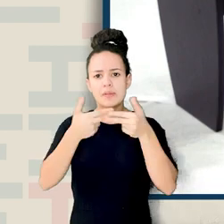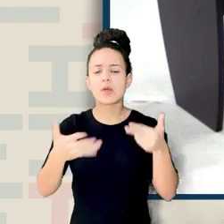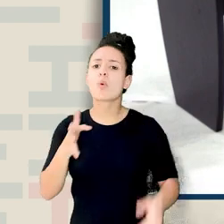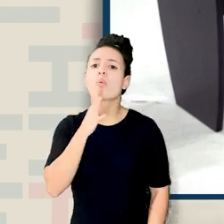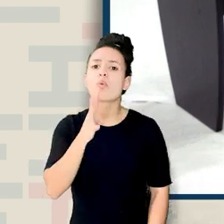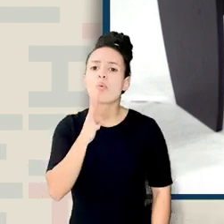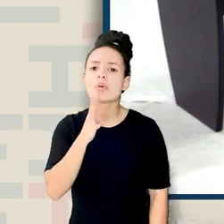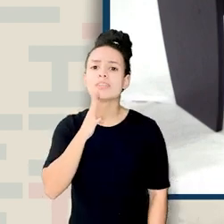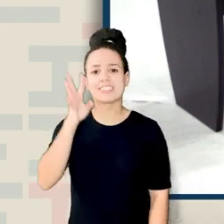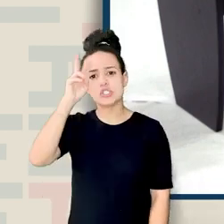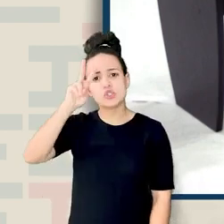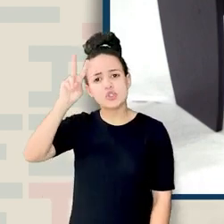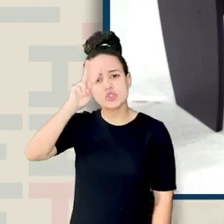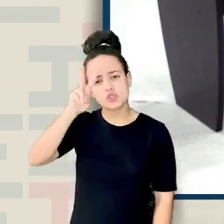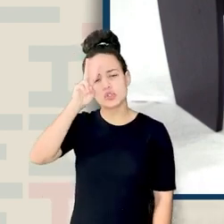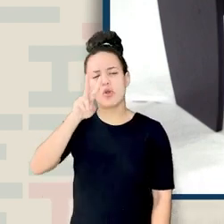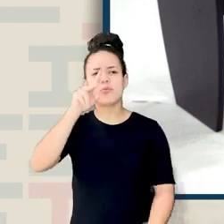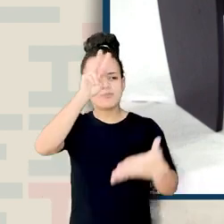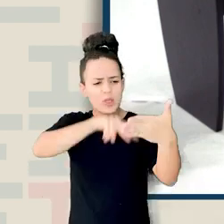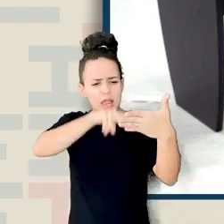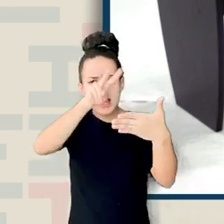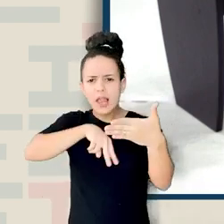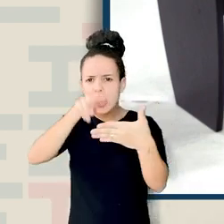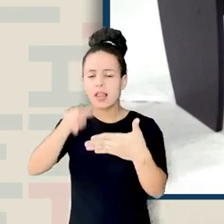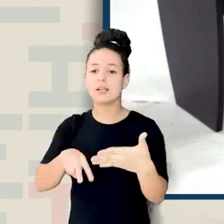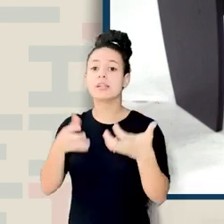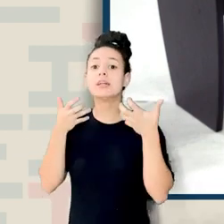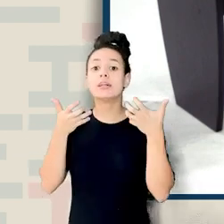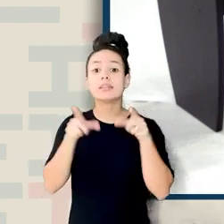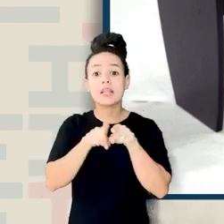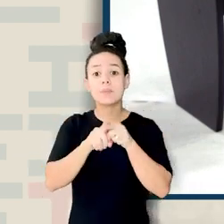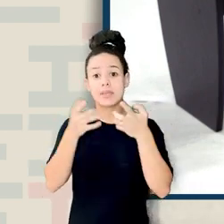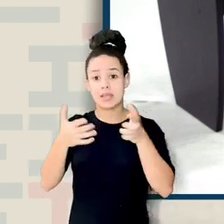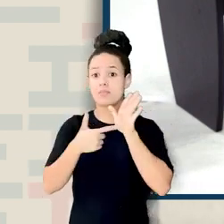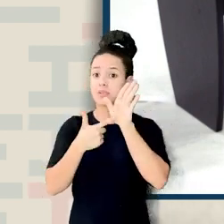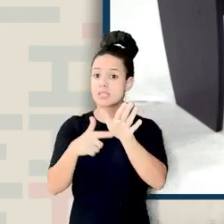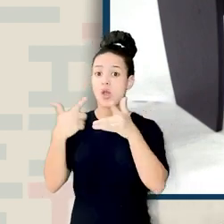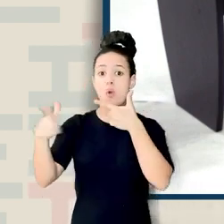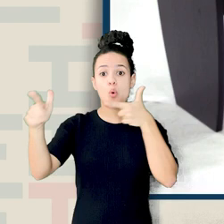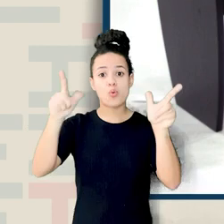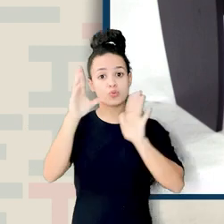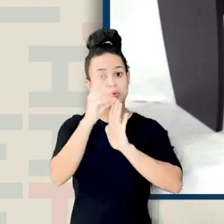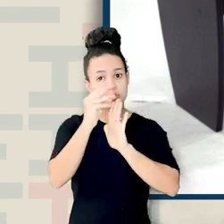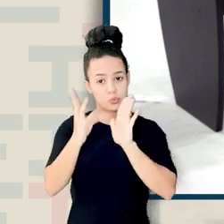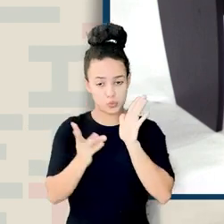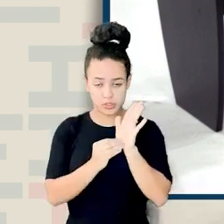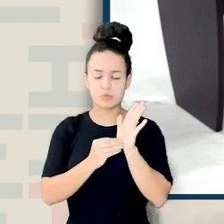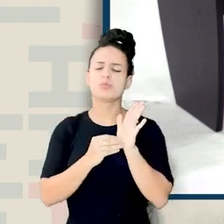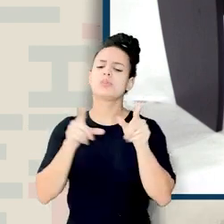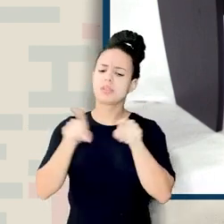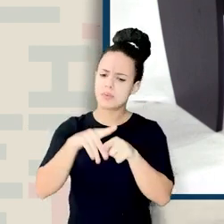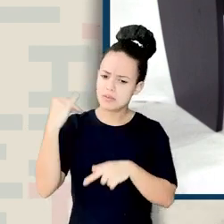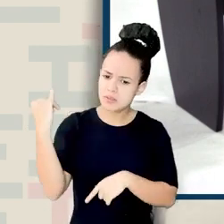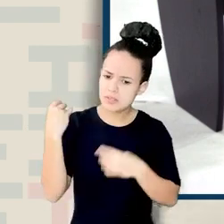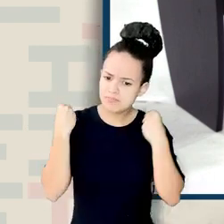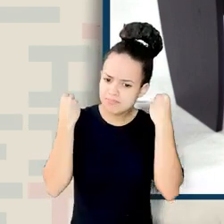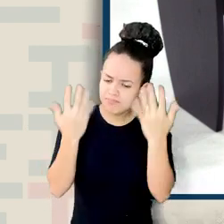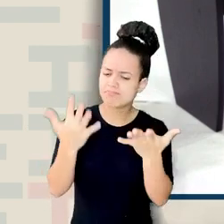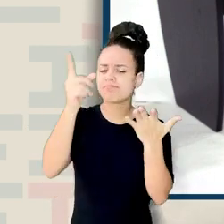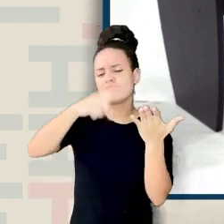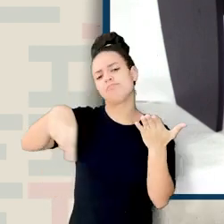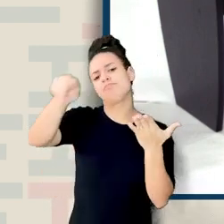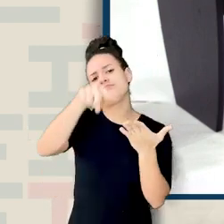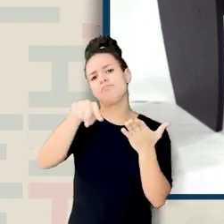essa história. Além disso, também quero apresentar outros conteúdos também disponibilizados a